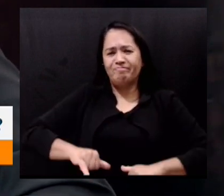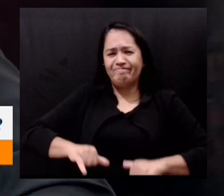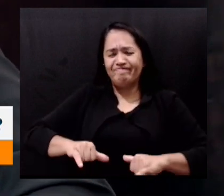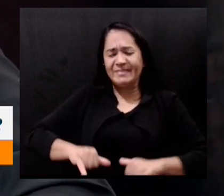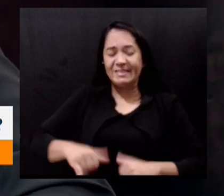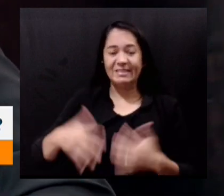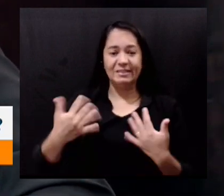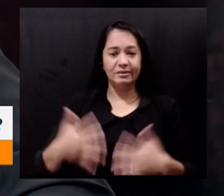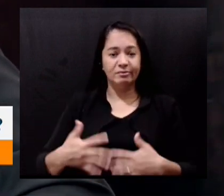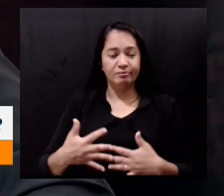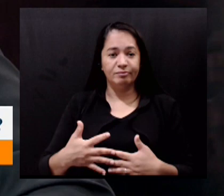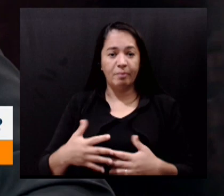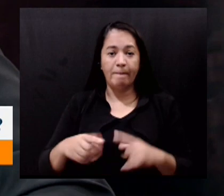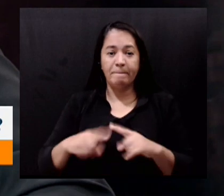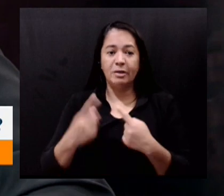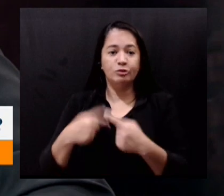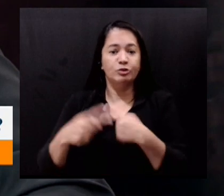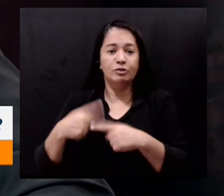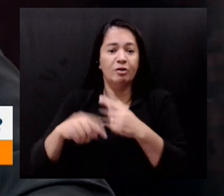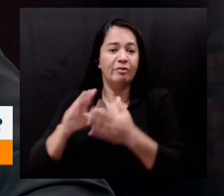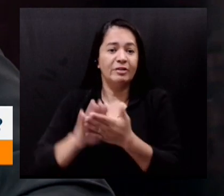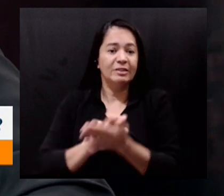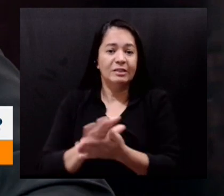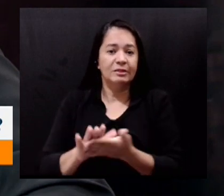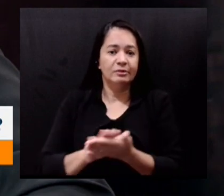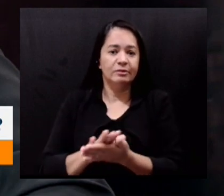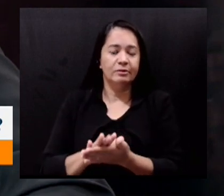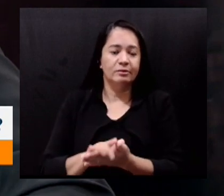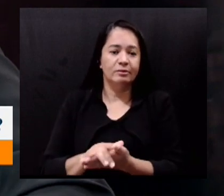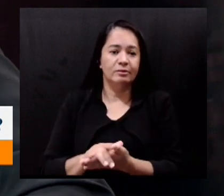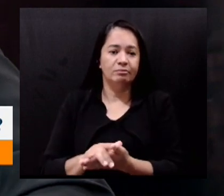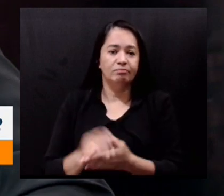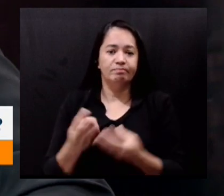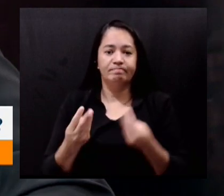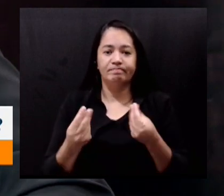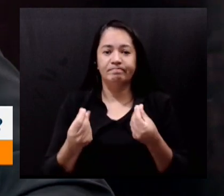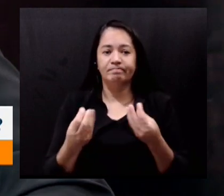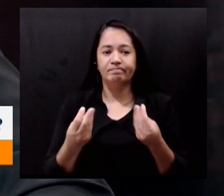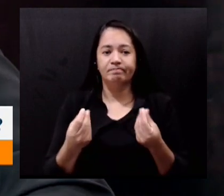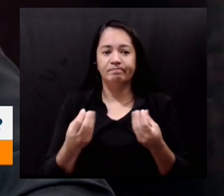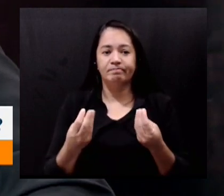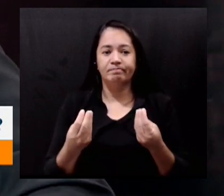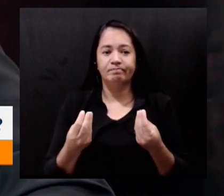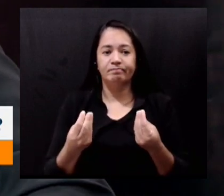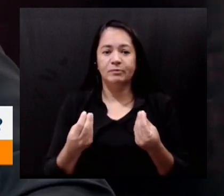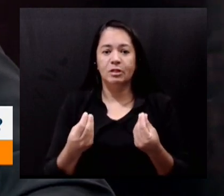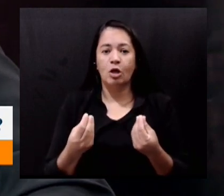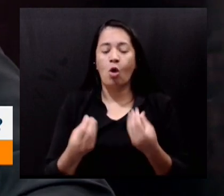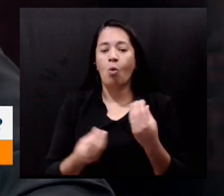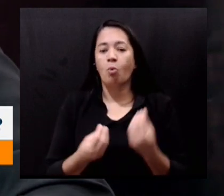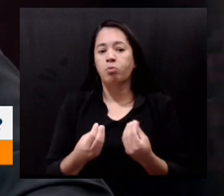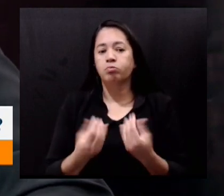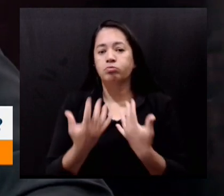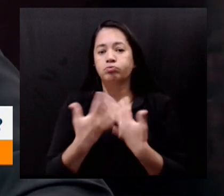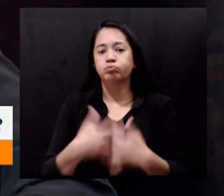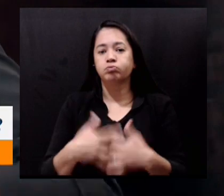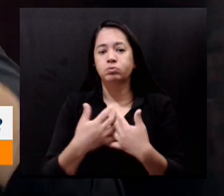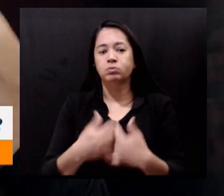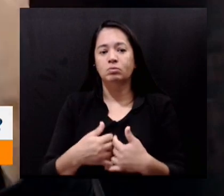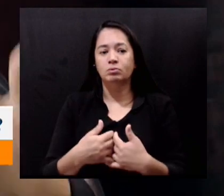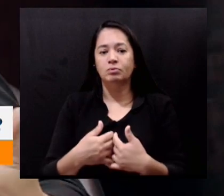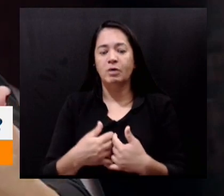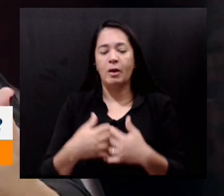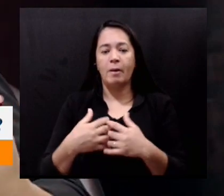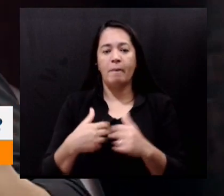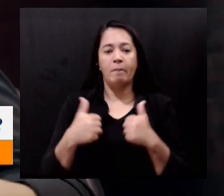né, não desenvolve e não tem função, positiva, nem para